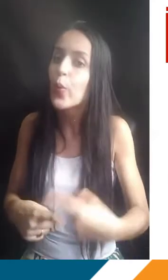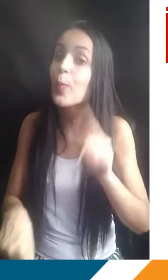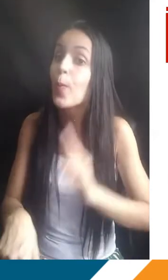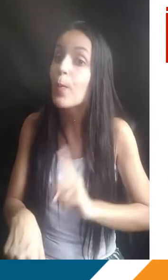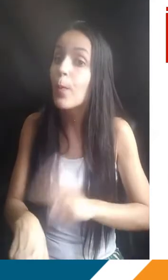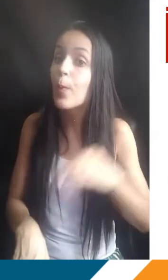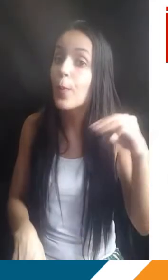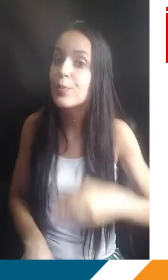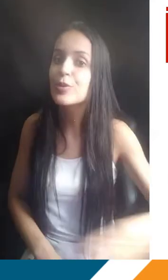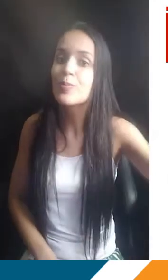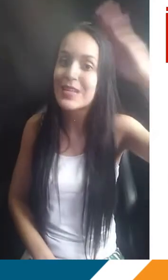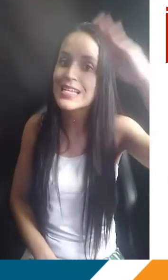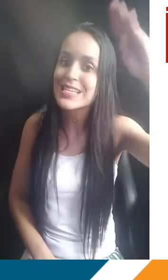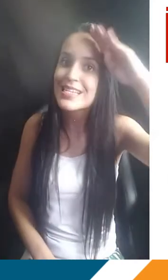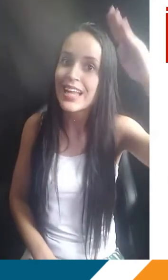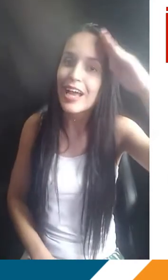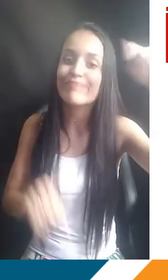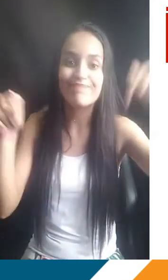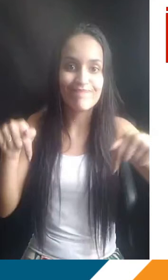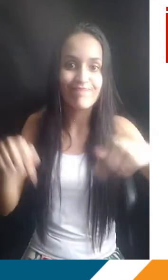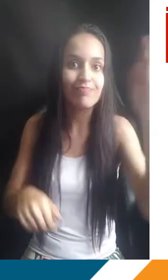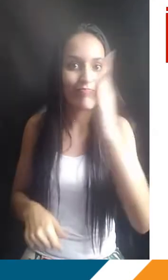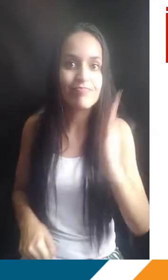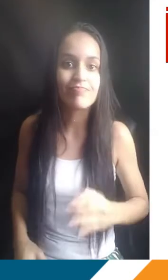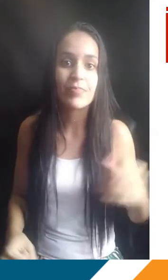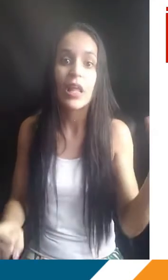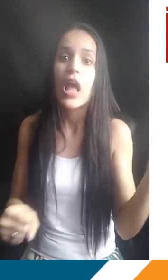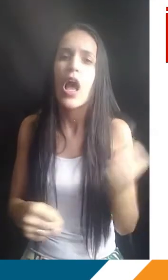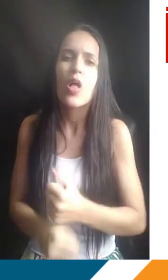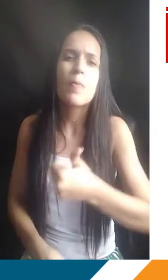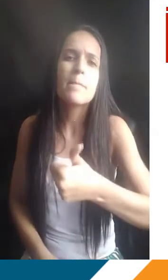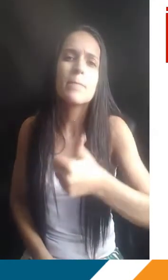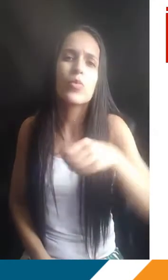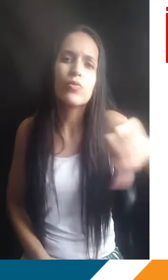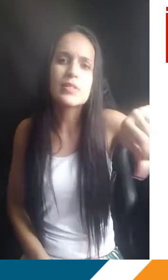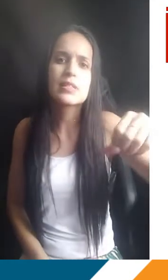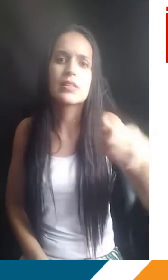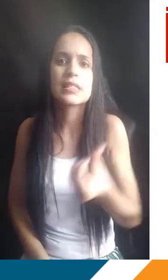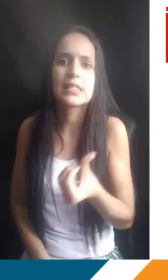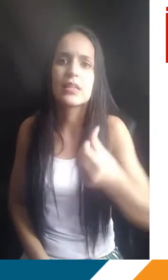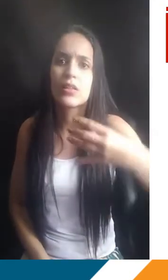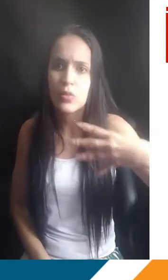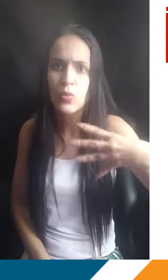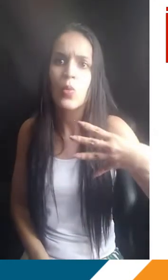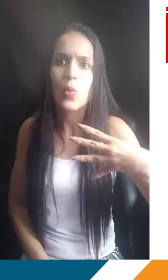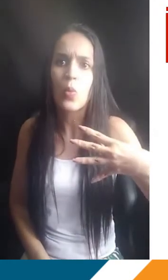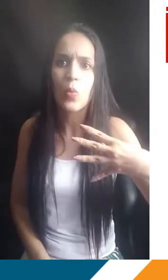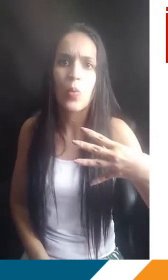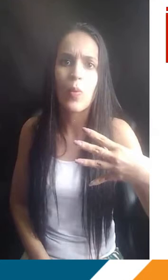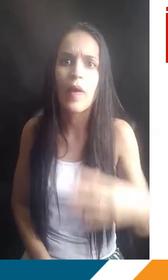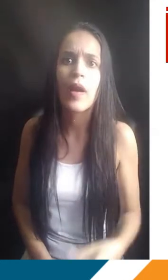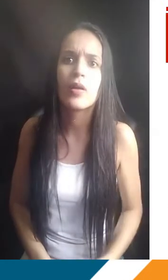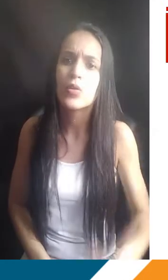golpe militar e isso instaura uma ditadura no Brasil até 84 ou 85. A ditadura é